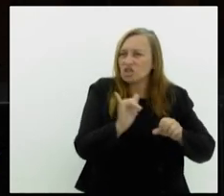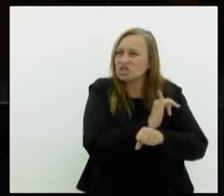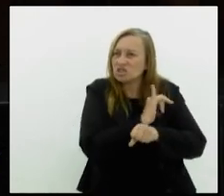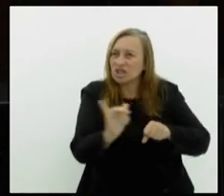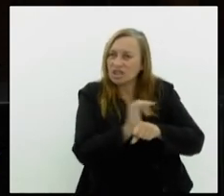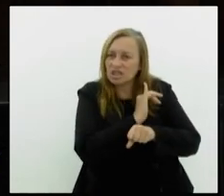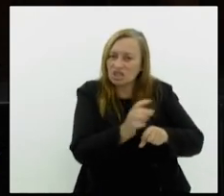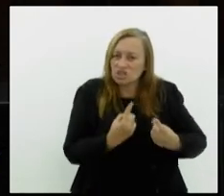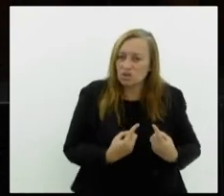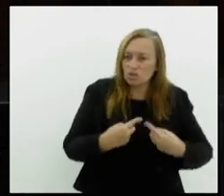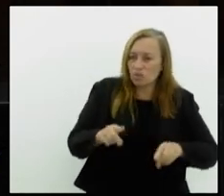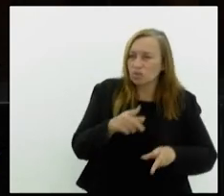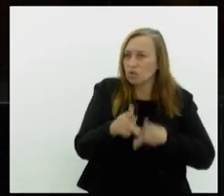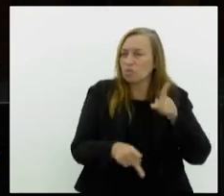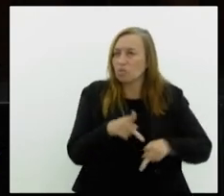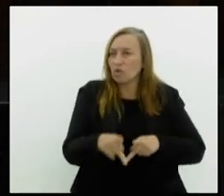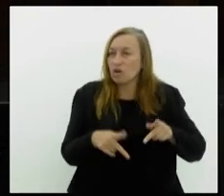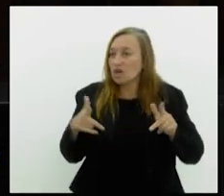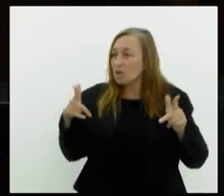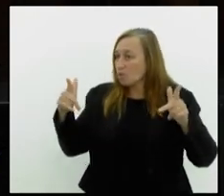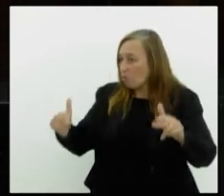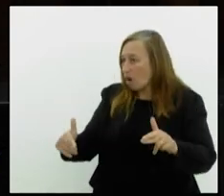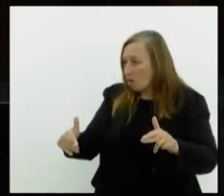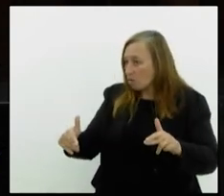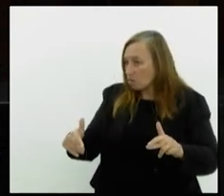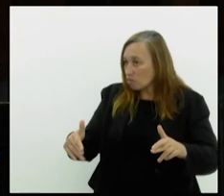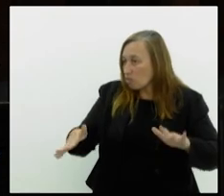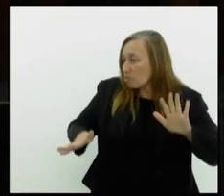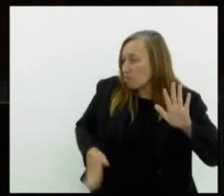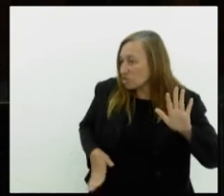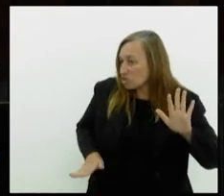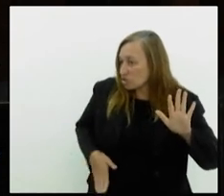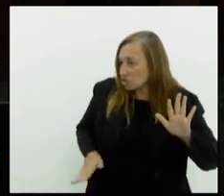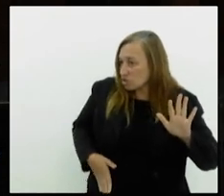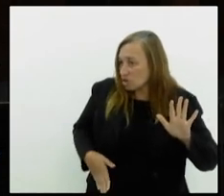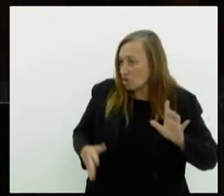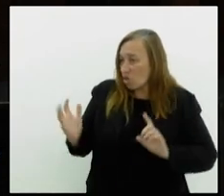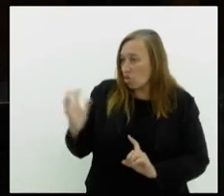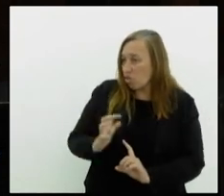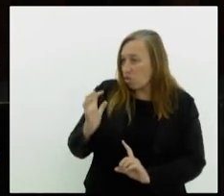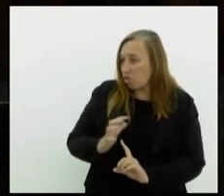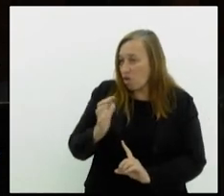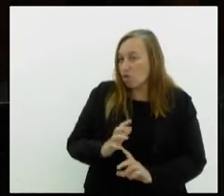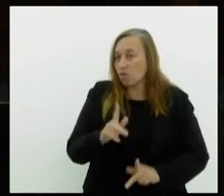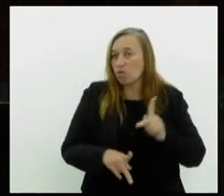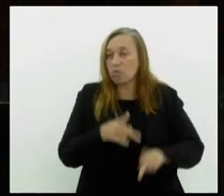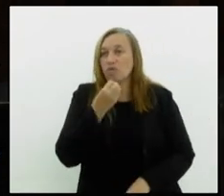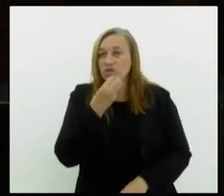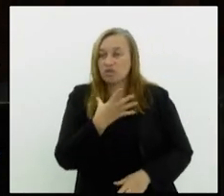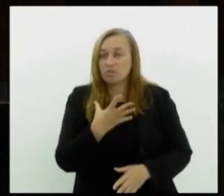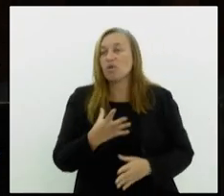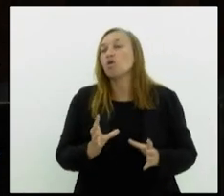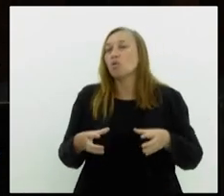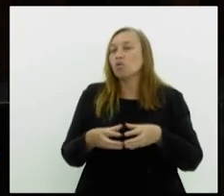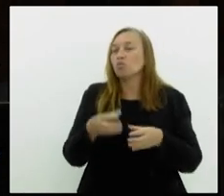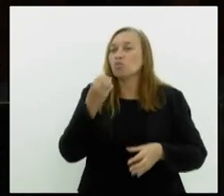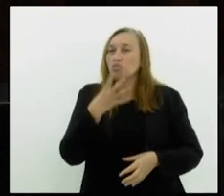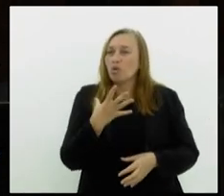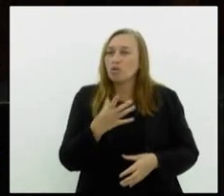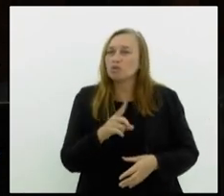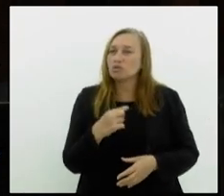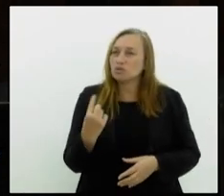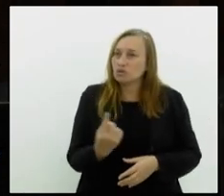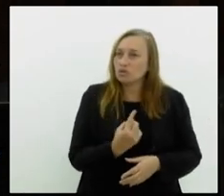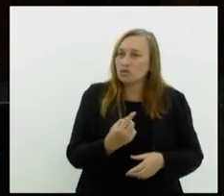afrontar a população exatamente igual, oprimem a população de bem. Uma parcela do nosso território que